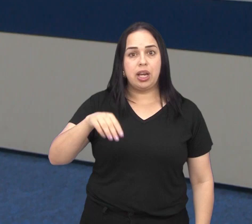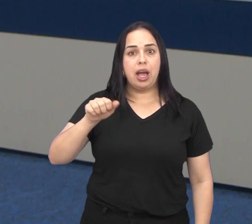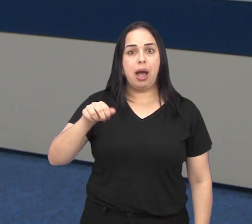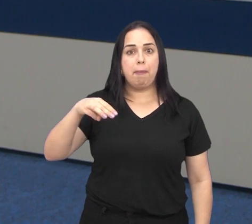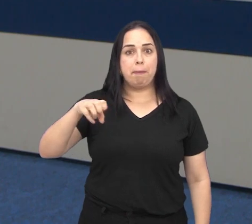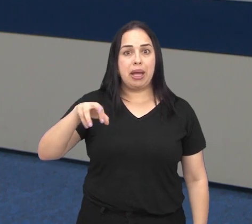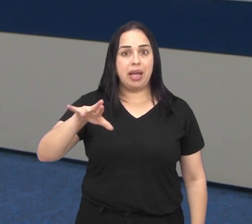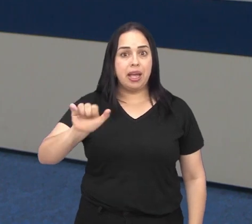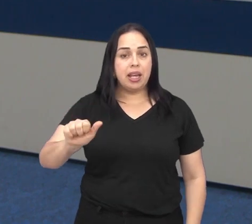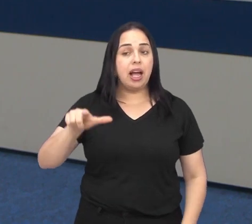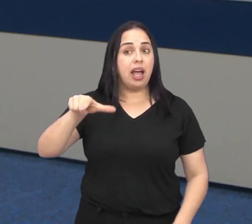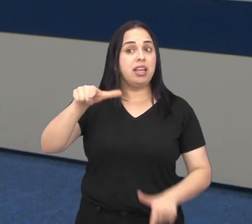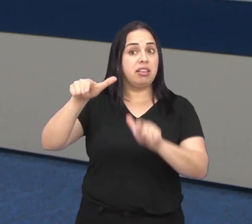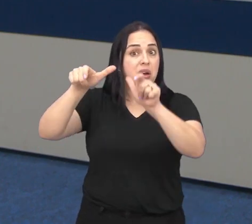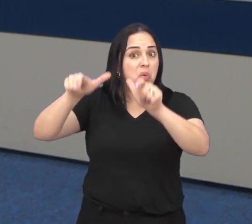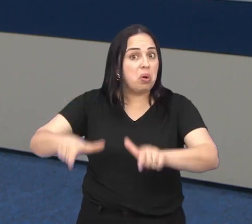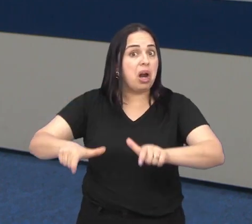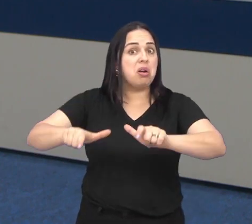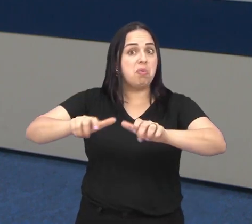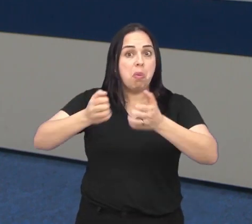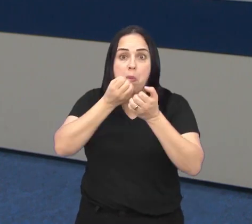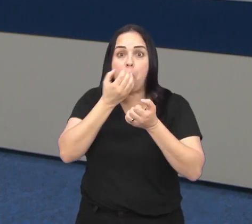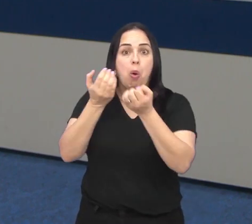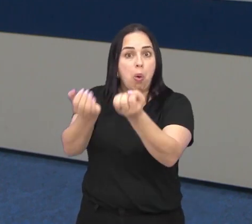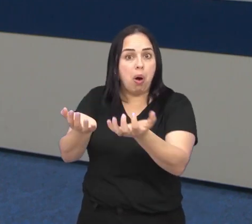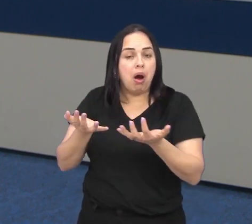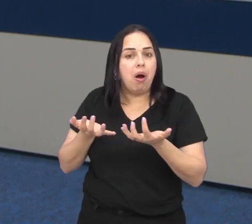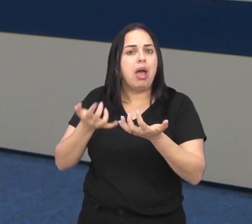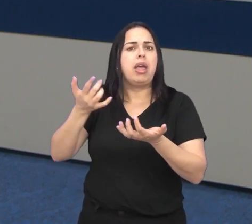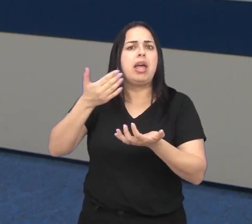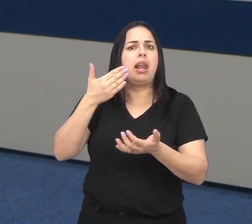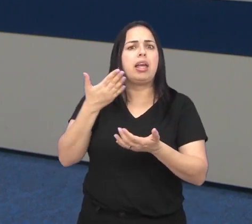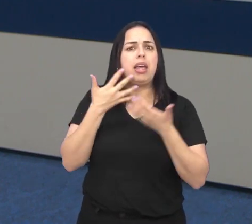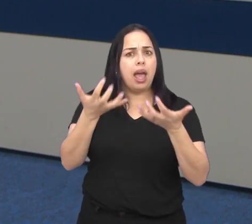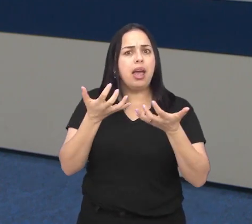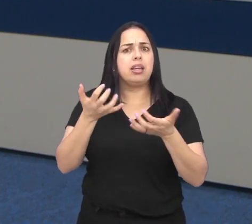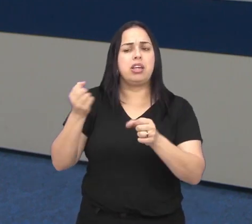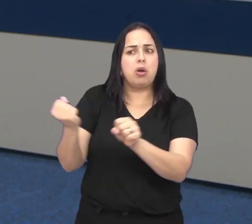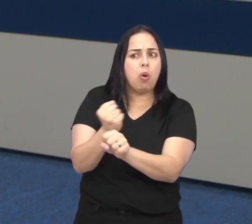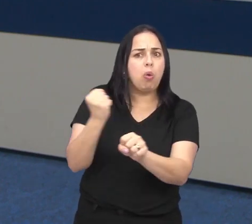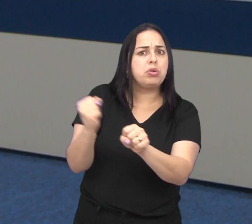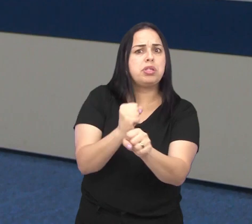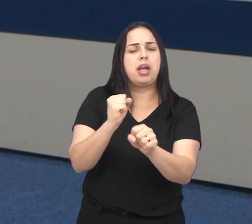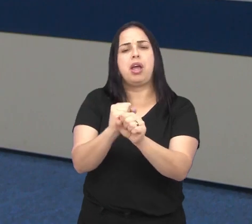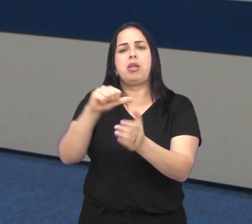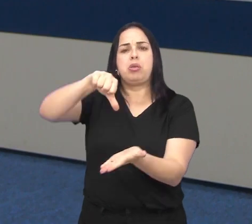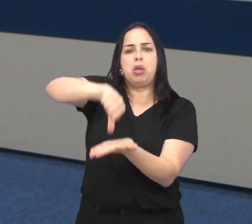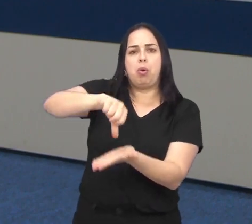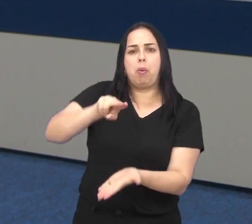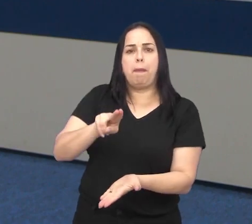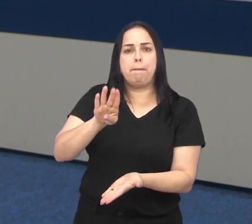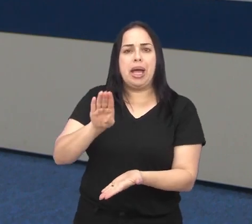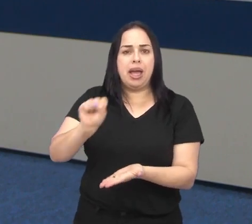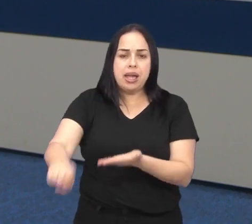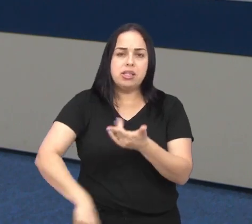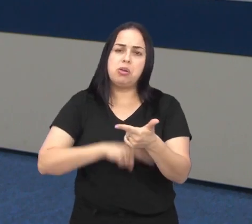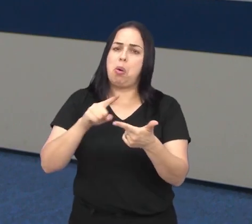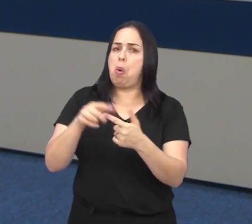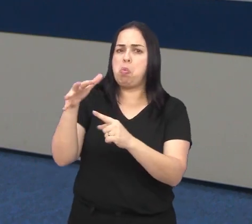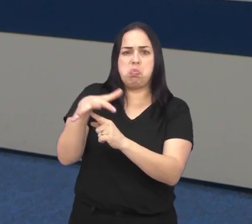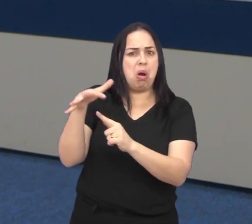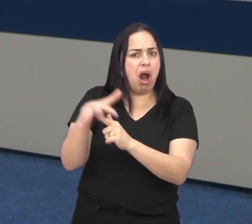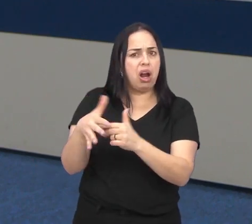uma área enorme, ela defende lá que tenha ou uma UBS ou um parque, mas tenha uma